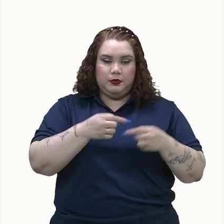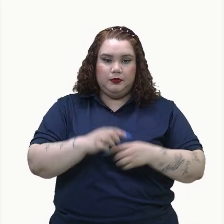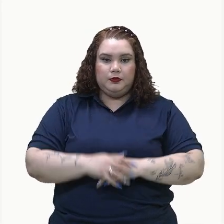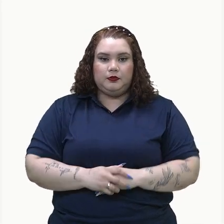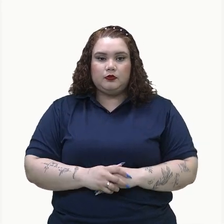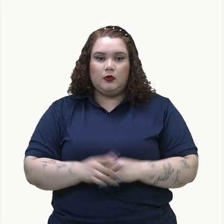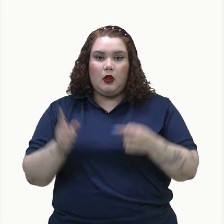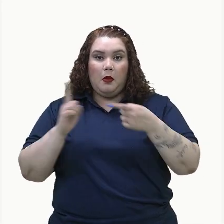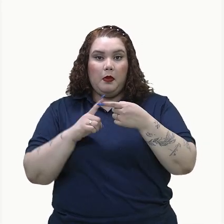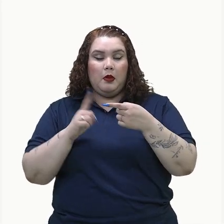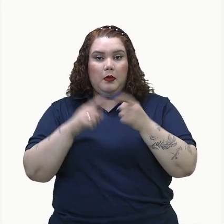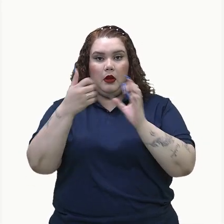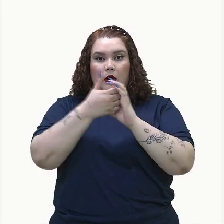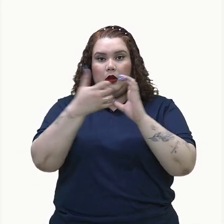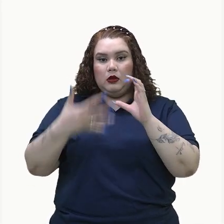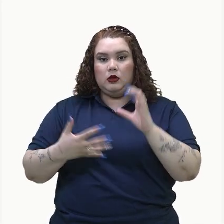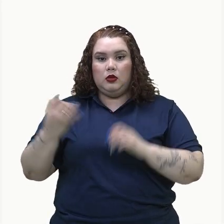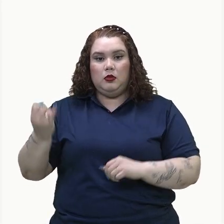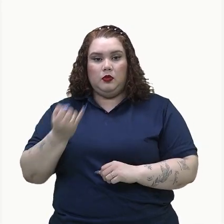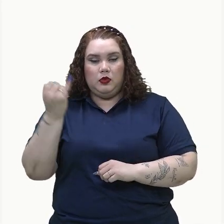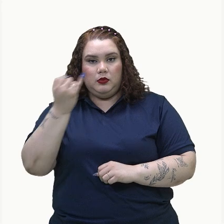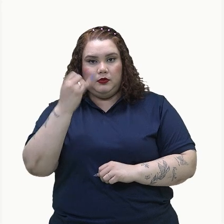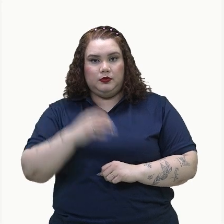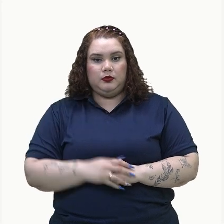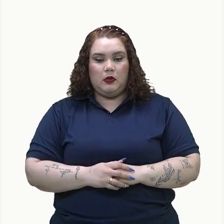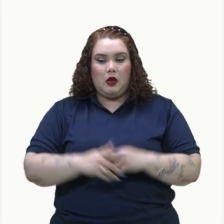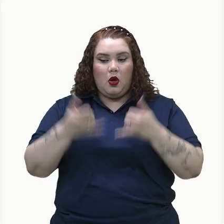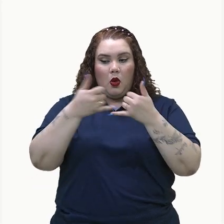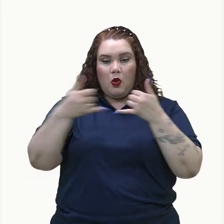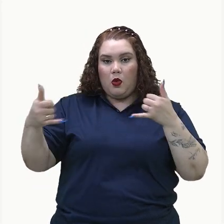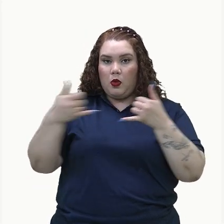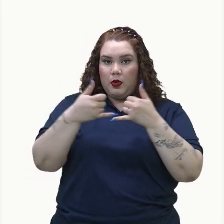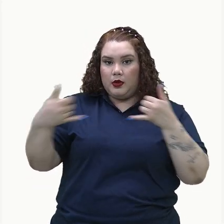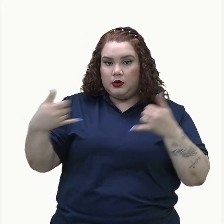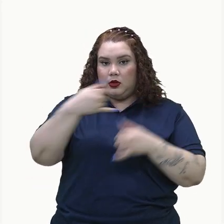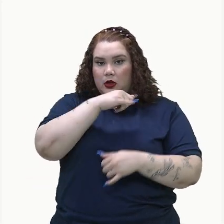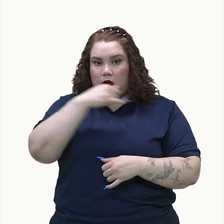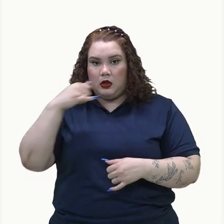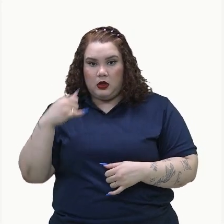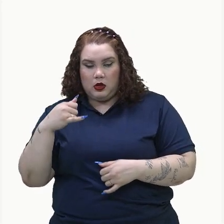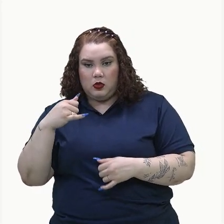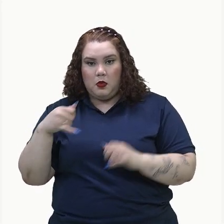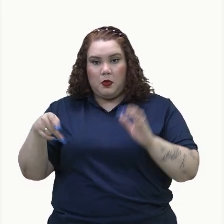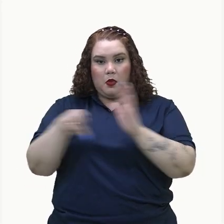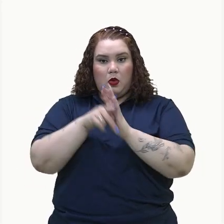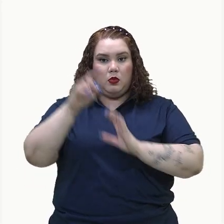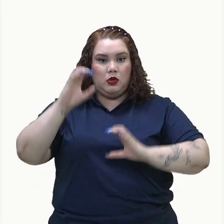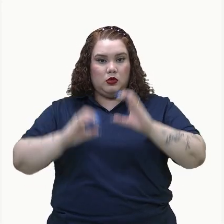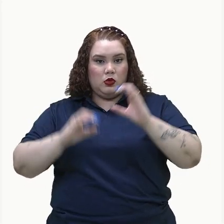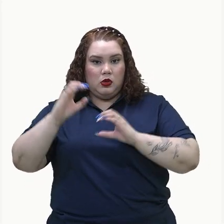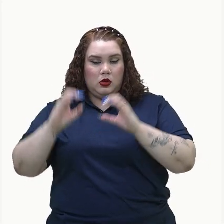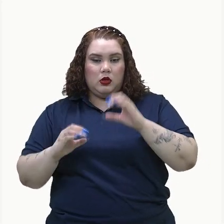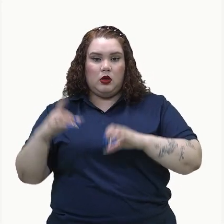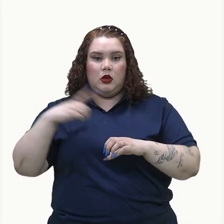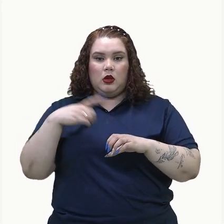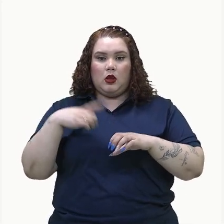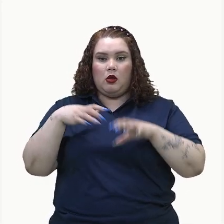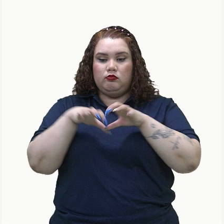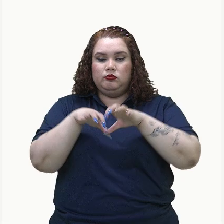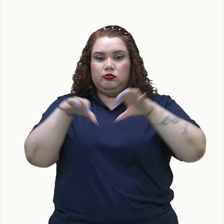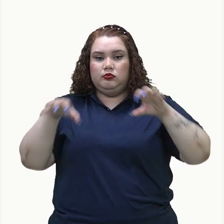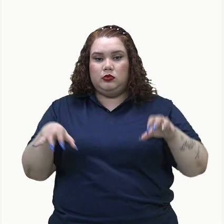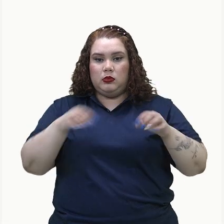primeira característica importantíssima, a corrente elétrica total do circuito é dividida entre